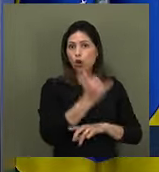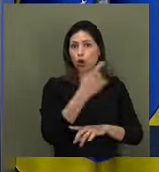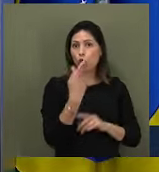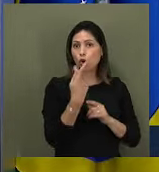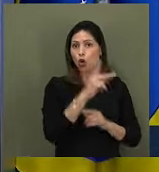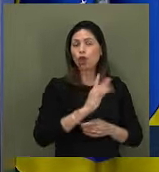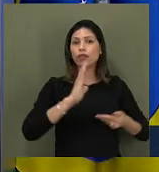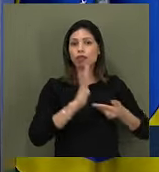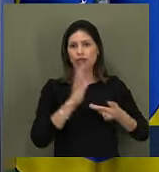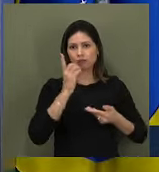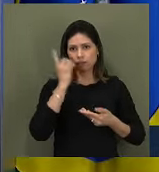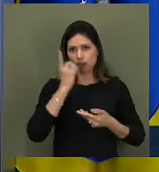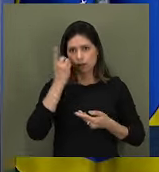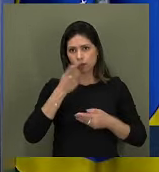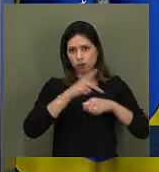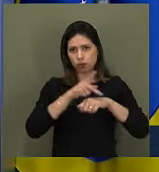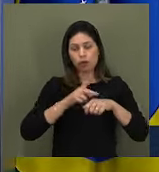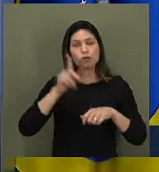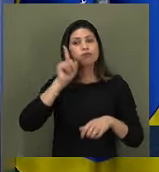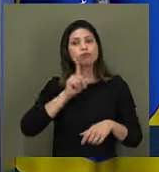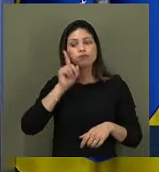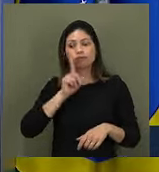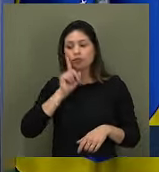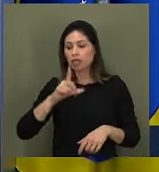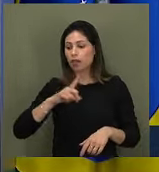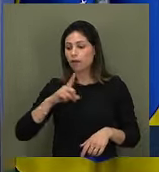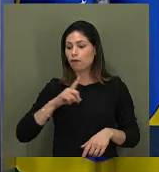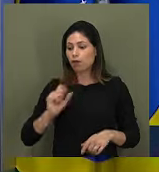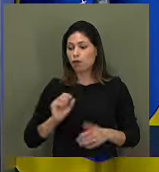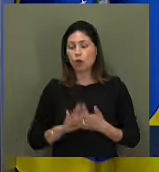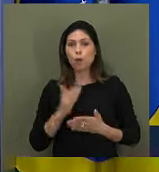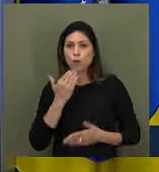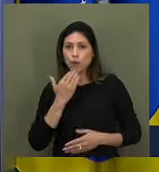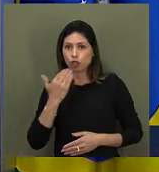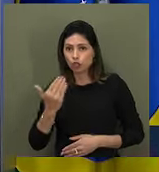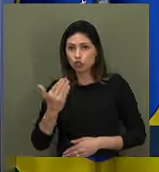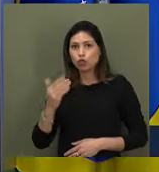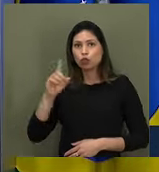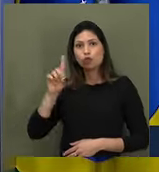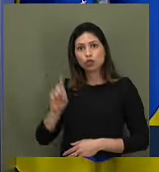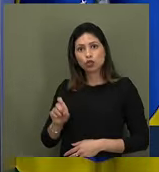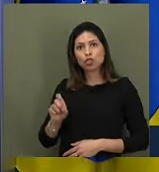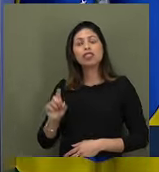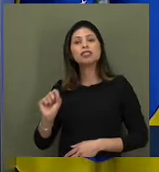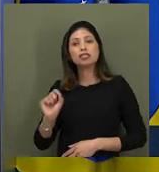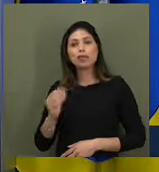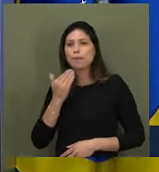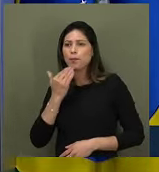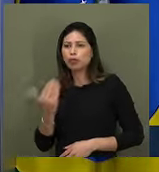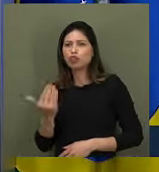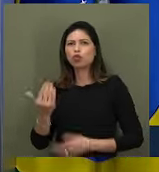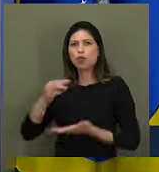né do congresso americano já solicitou ao x que envie as mensagens de Alexandre de